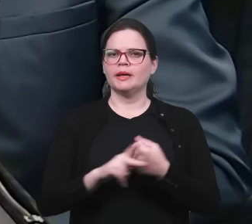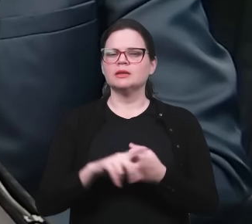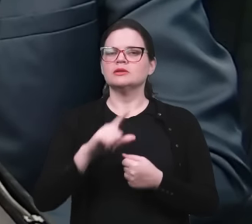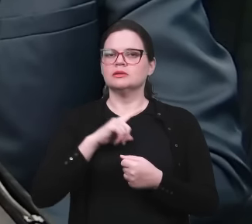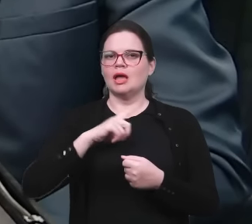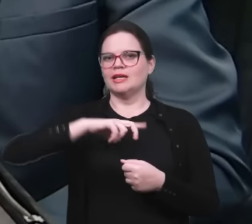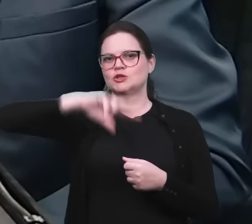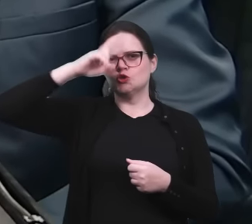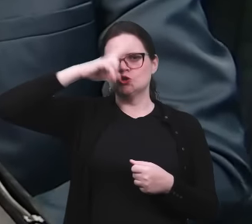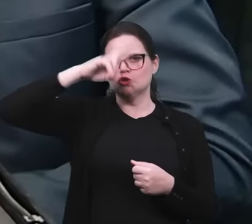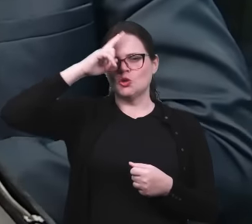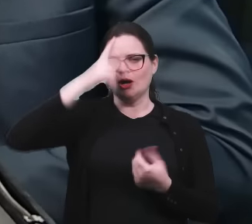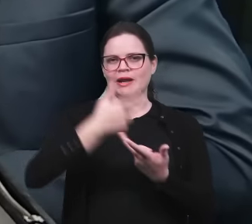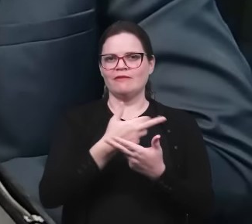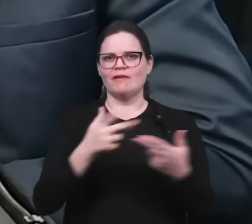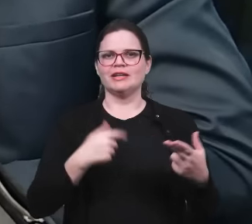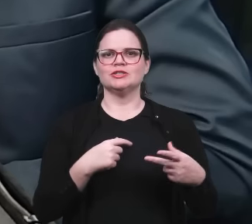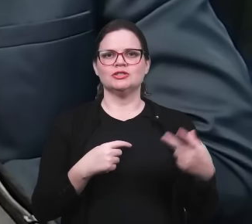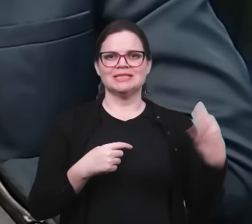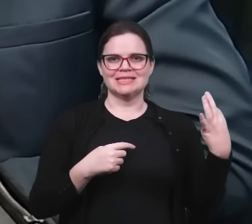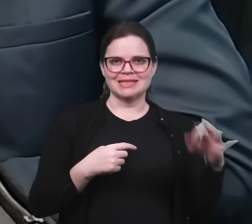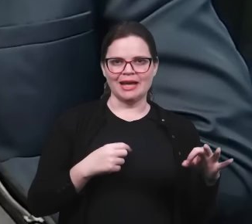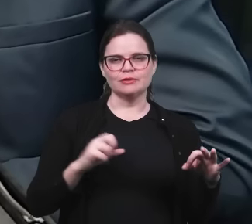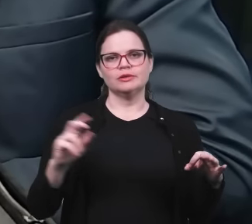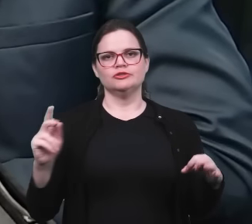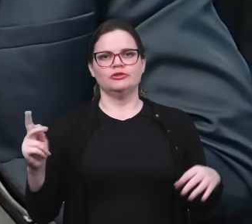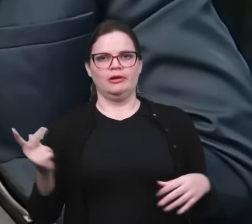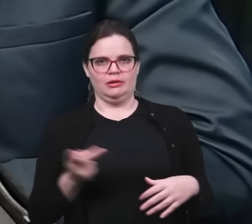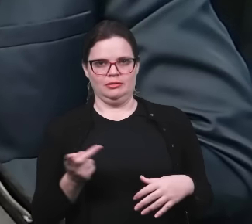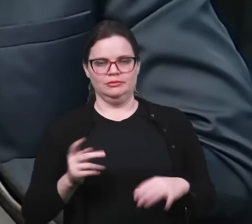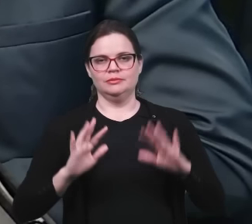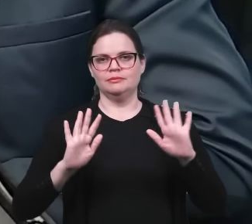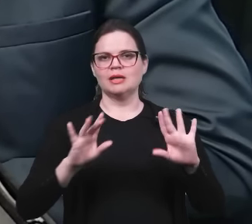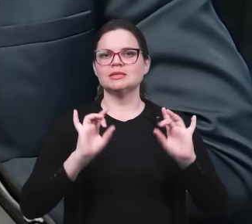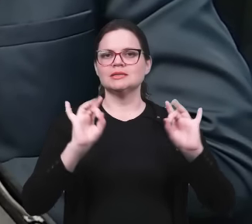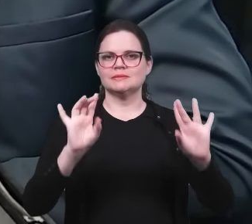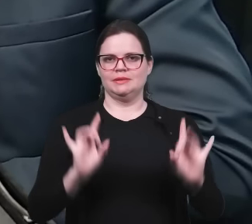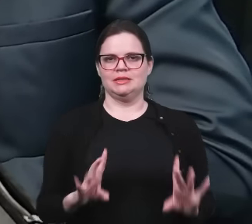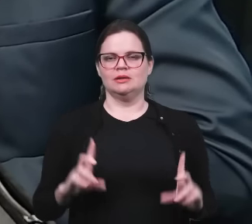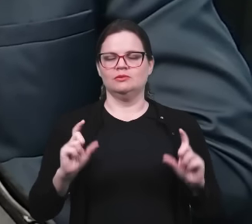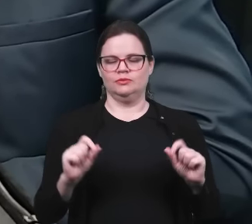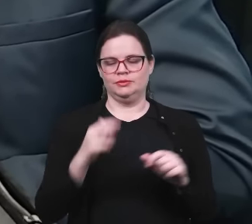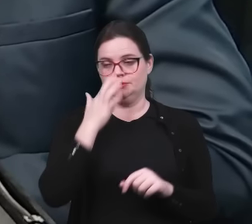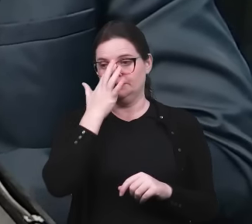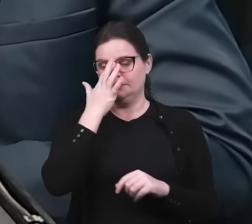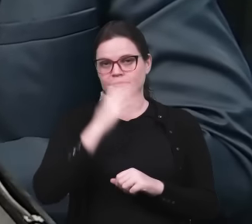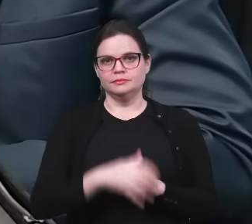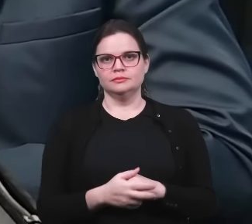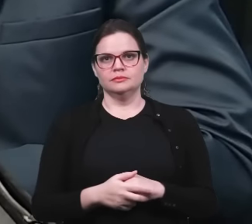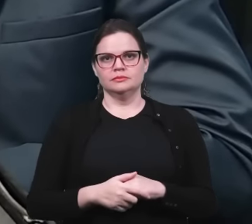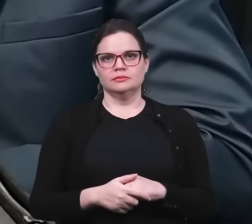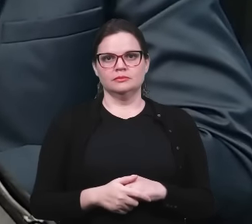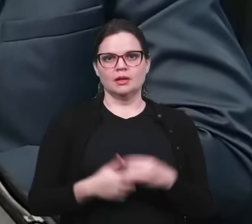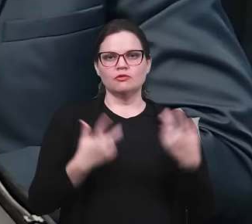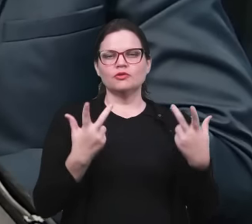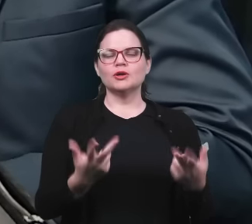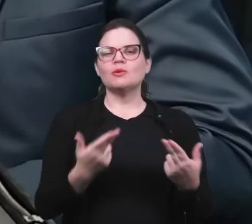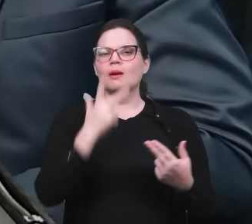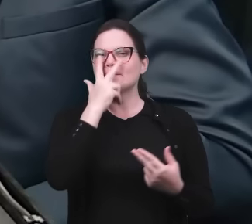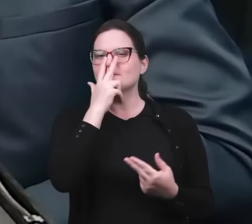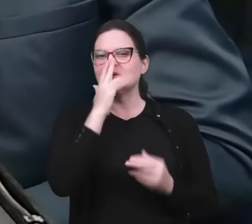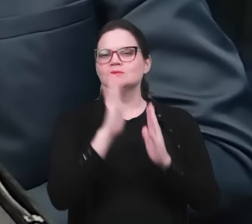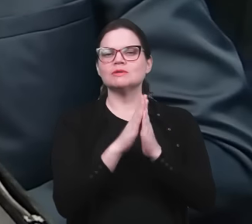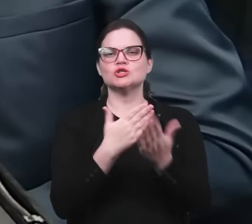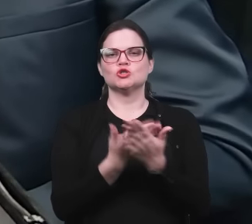erros e acertos. Um momento especial foi quando o Senhor Jesus, ele como se fosse uma escola bíblica, né?